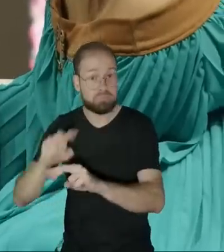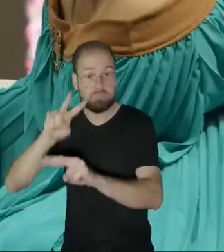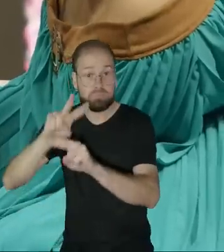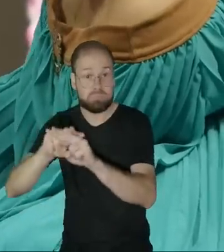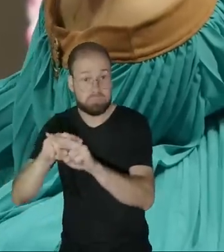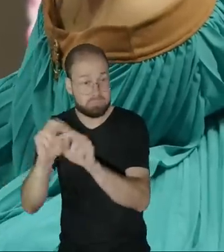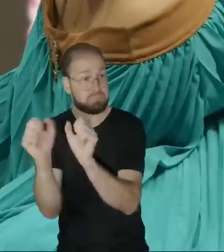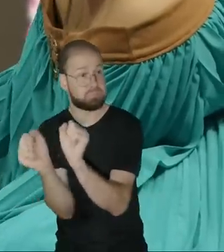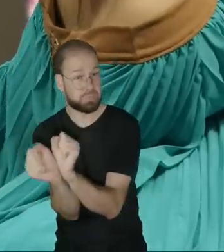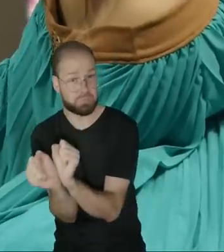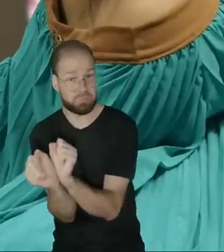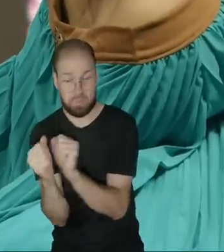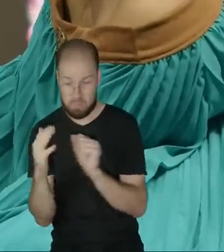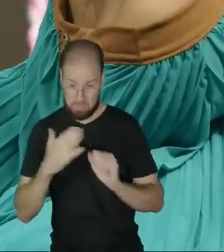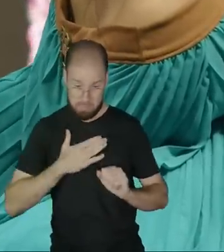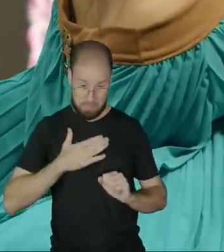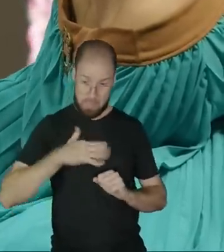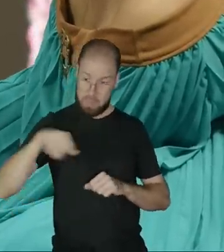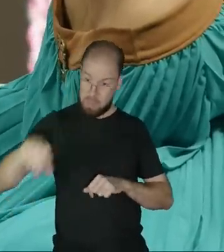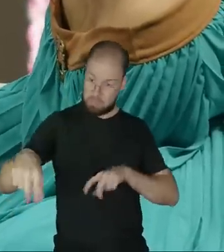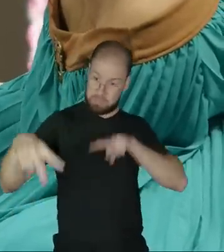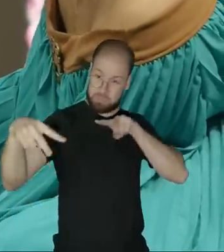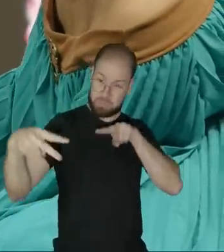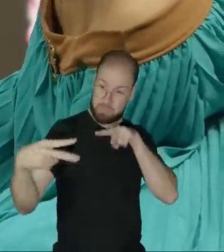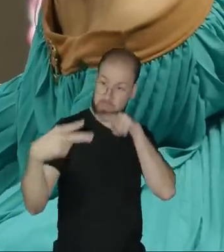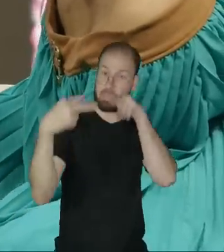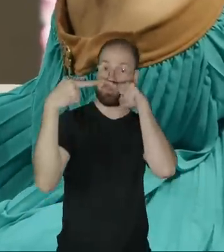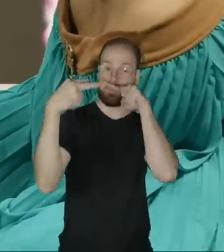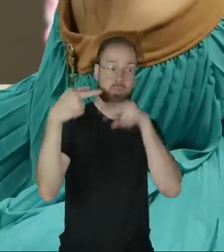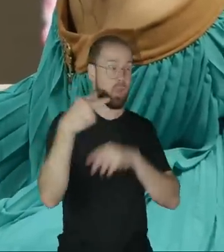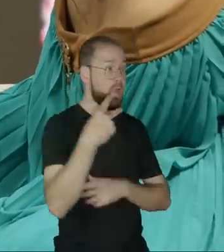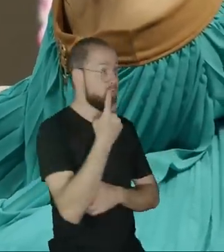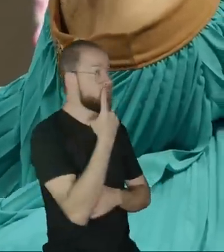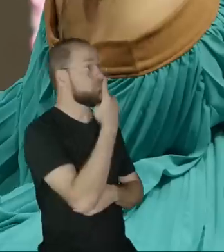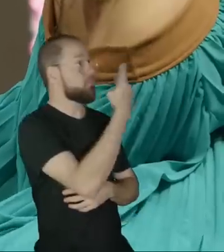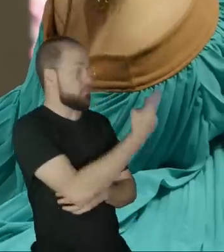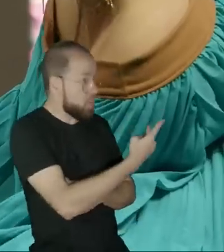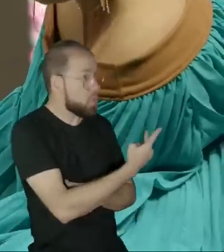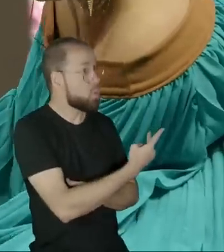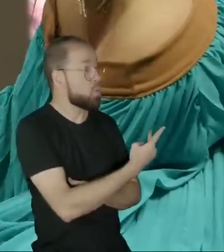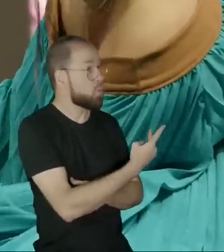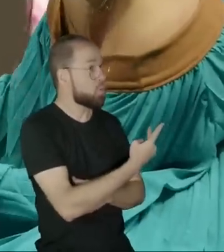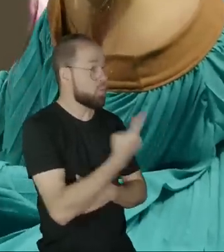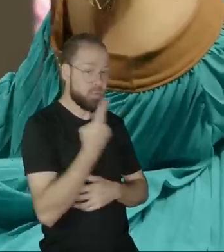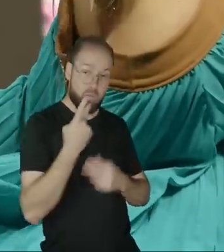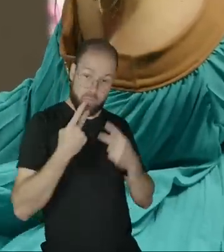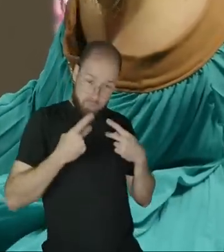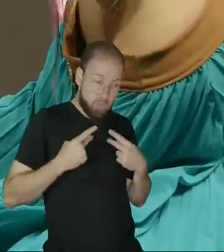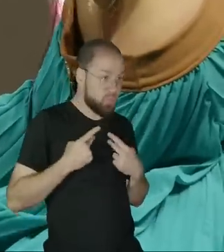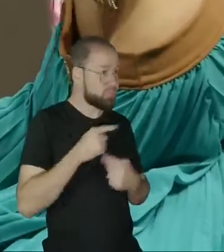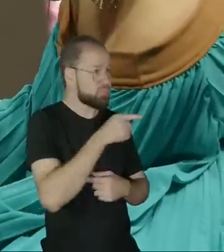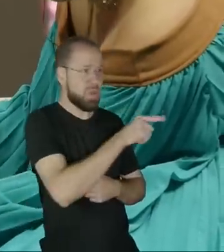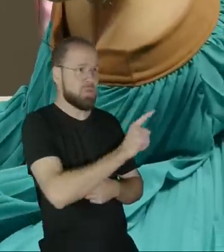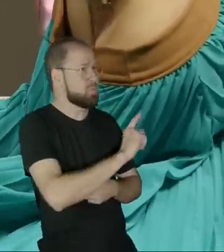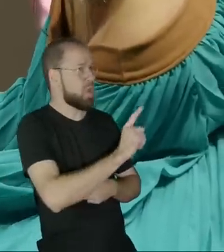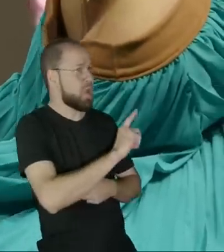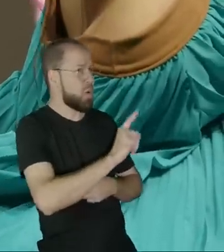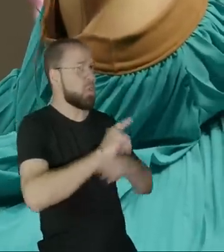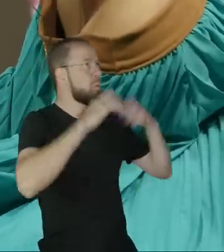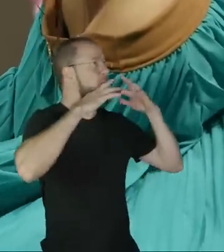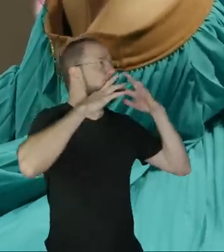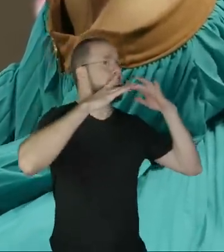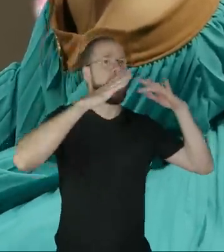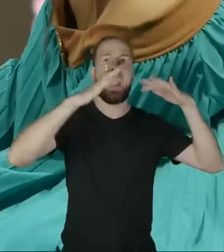amarrado, olhou nos meus olhos e disse-me assim: não profane o templo do